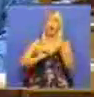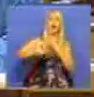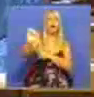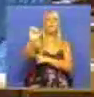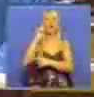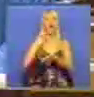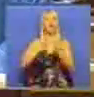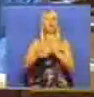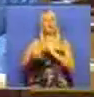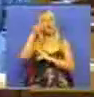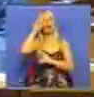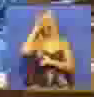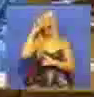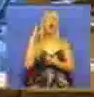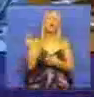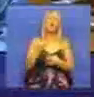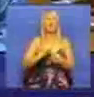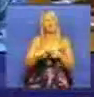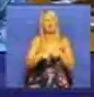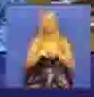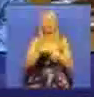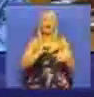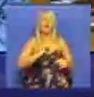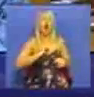deputado da oposição José Sócrates.